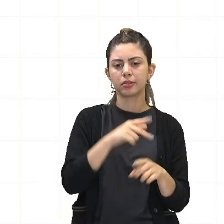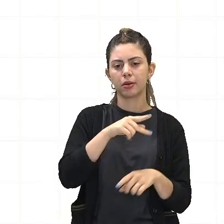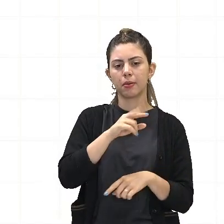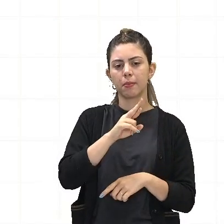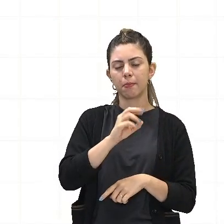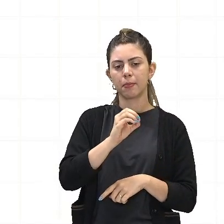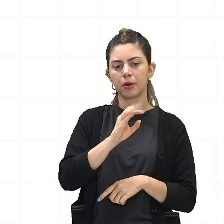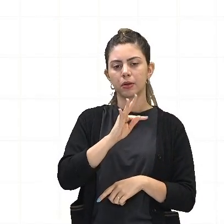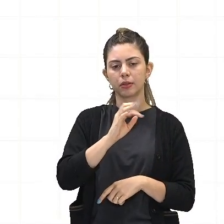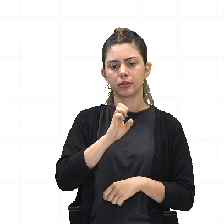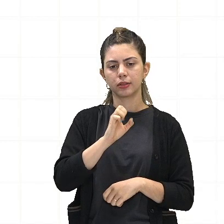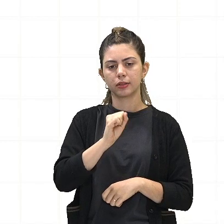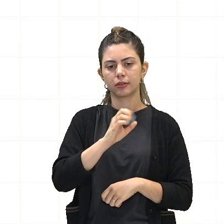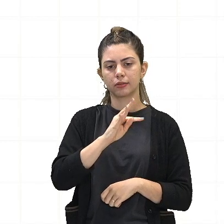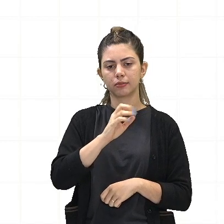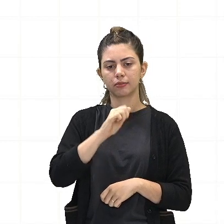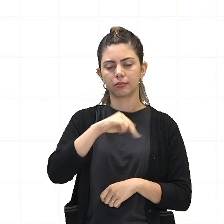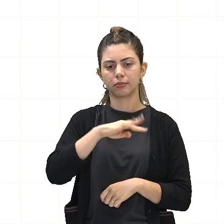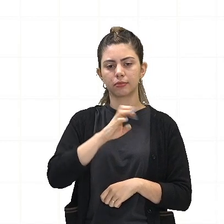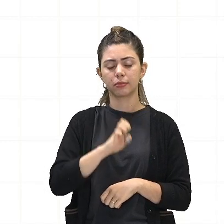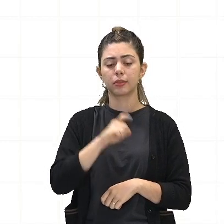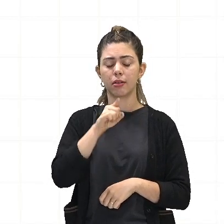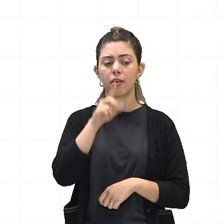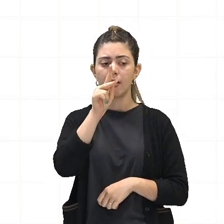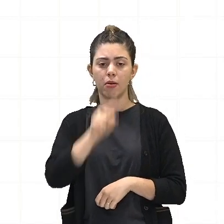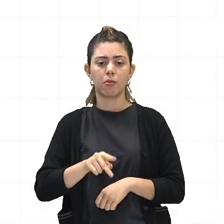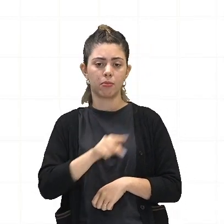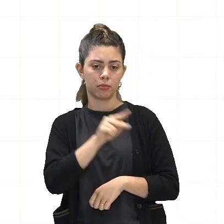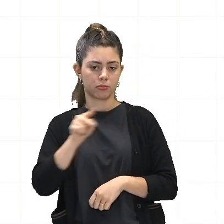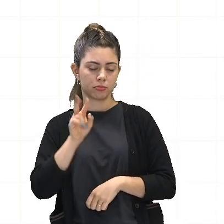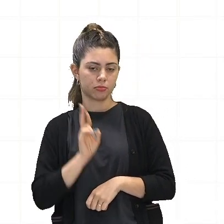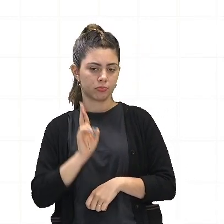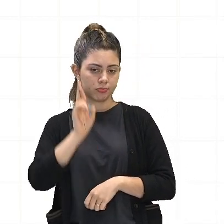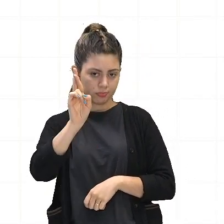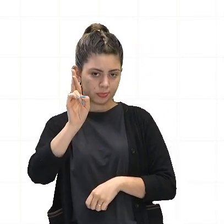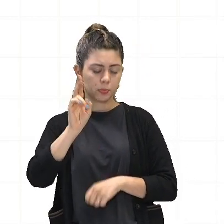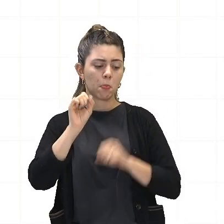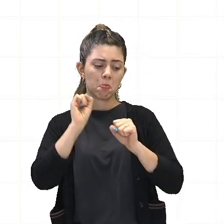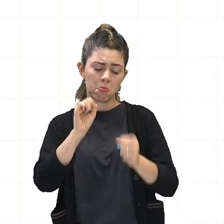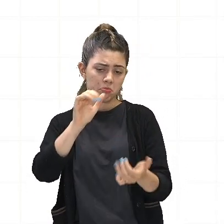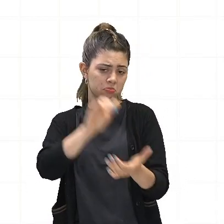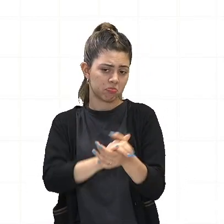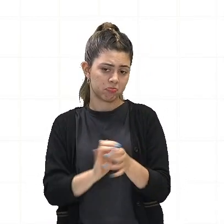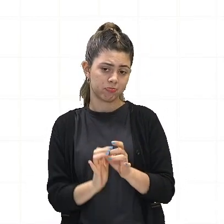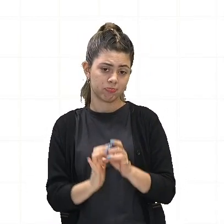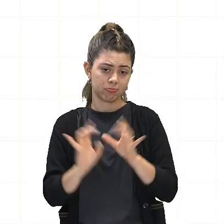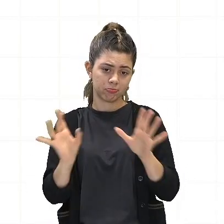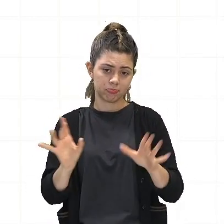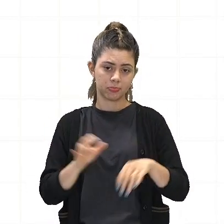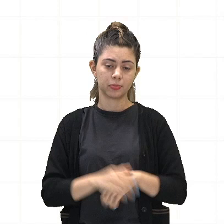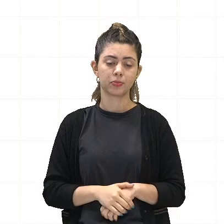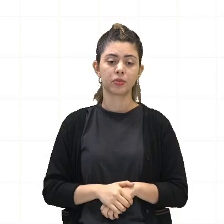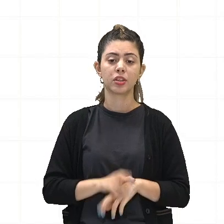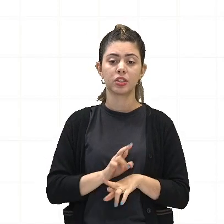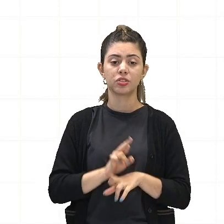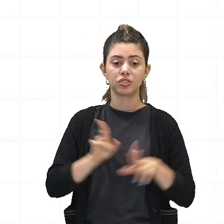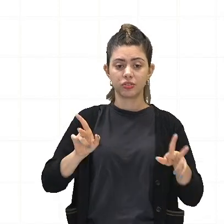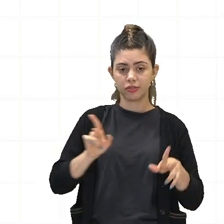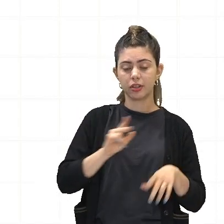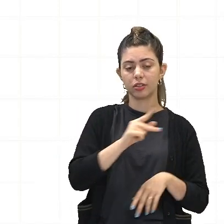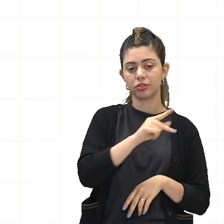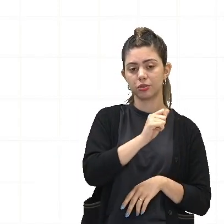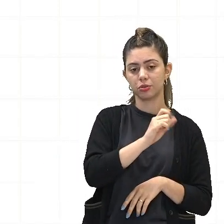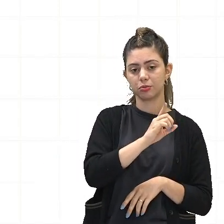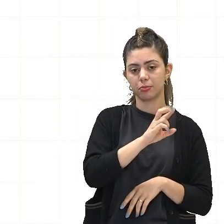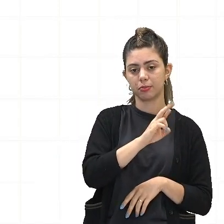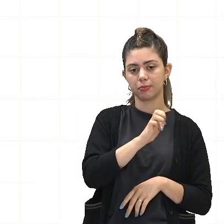nobres alemães. Além disso, o luteranismo aboliu o celibato dos padres e os